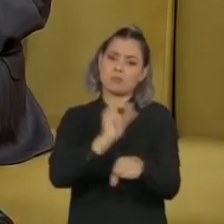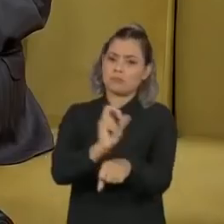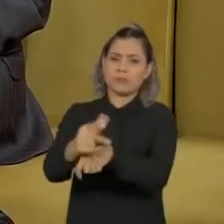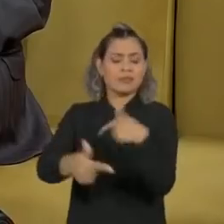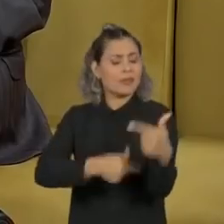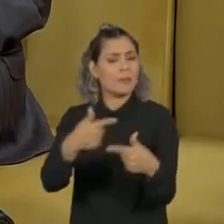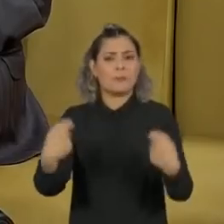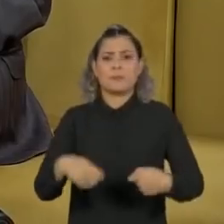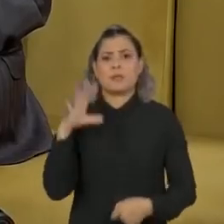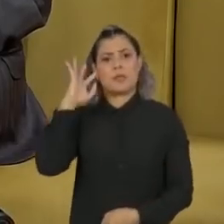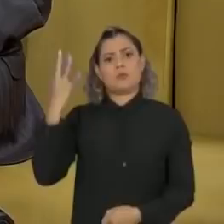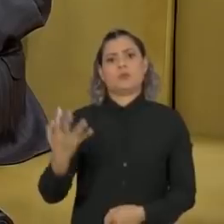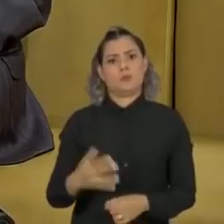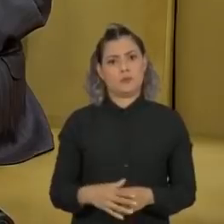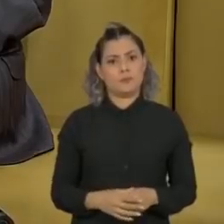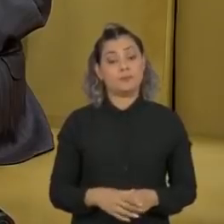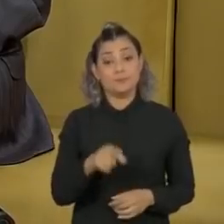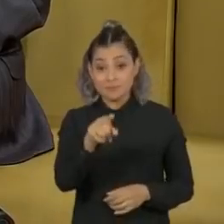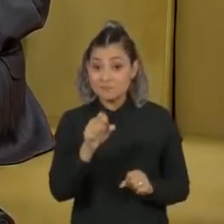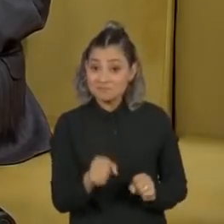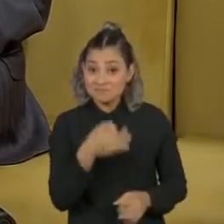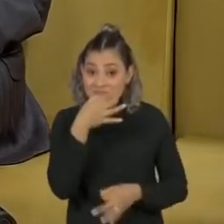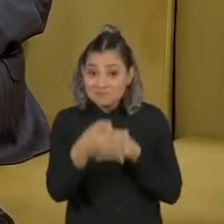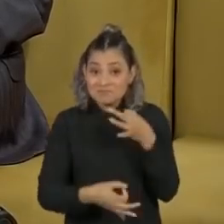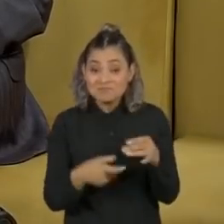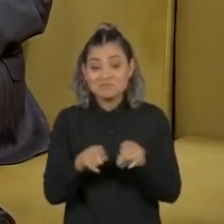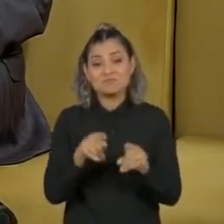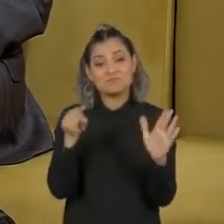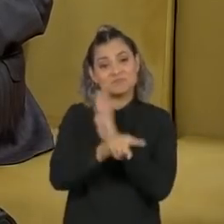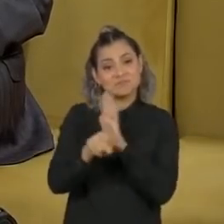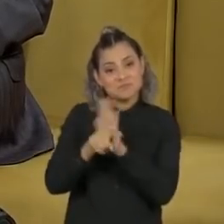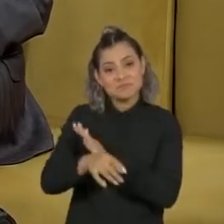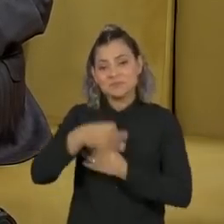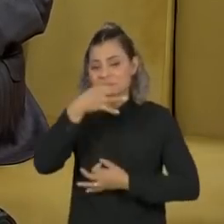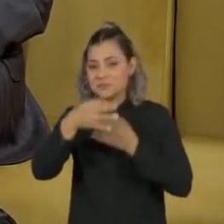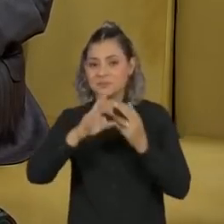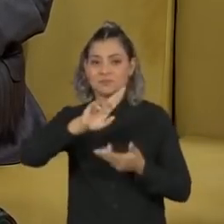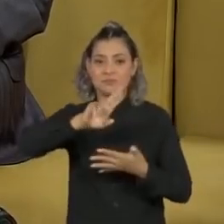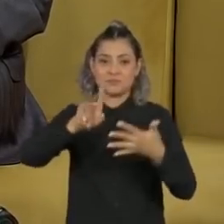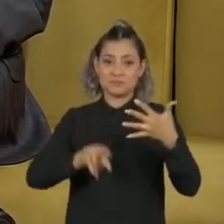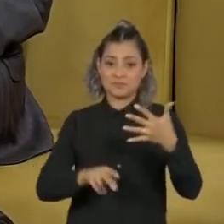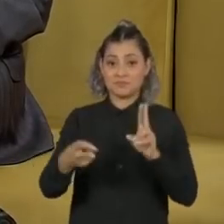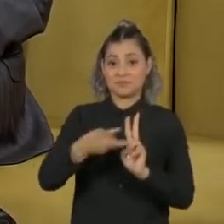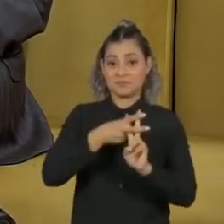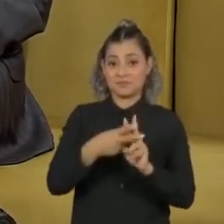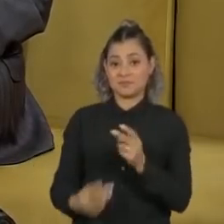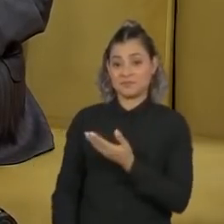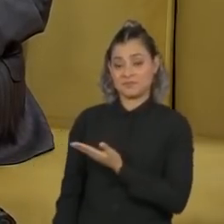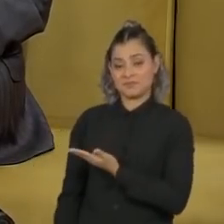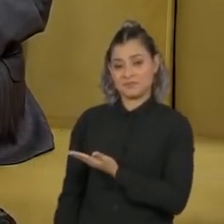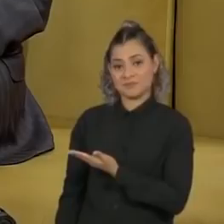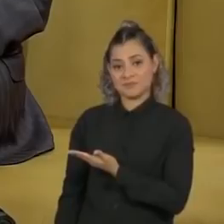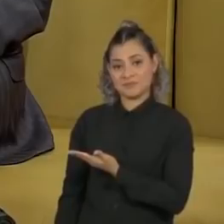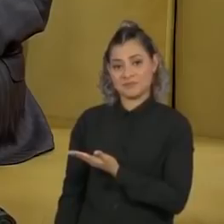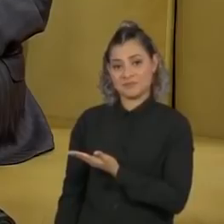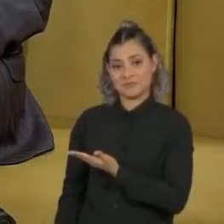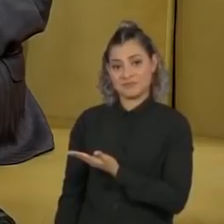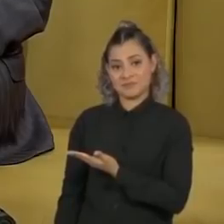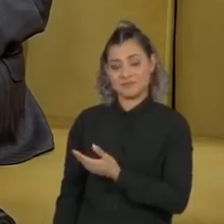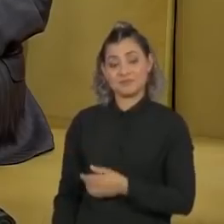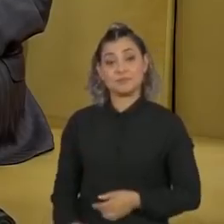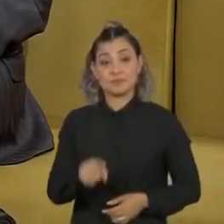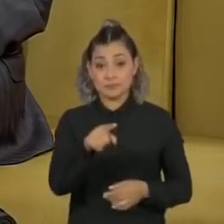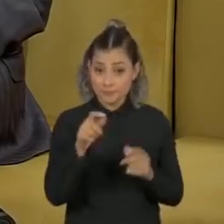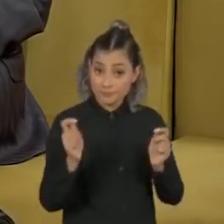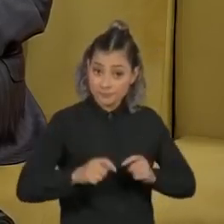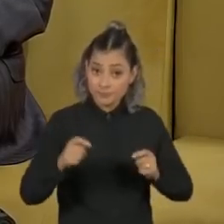solução. Você pode participar, viu, aqui do programa com perguntas, comentários. É só entrar no Twitter e utilizar a hashtag JC1. E além